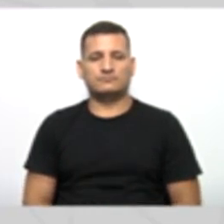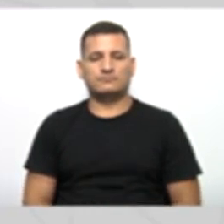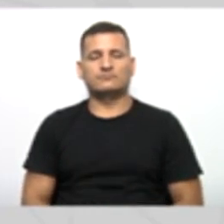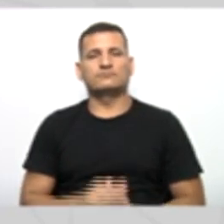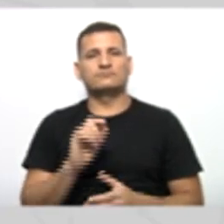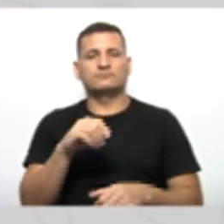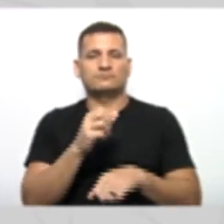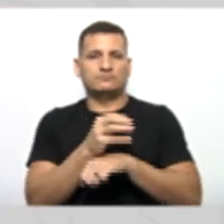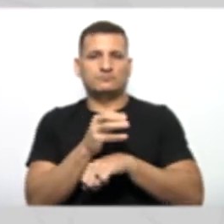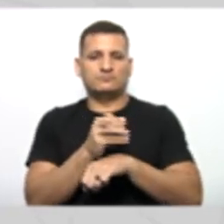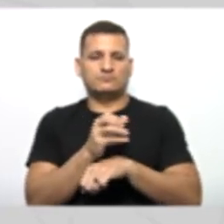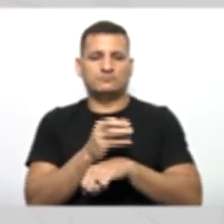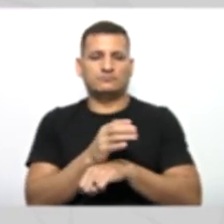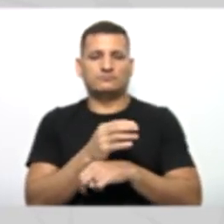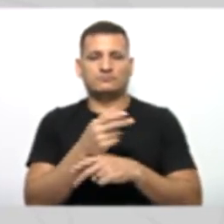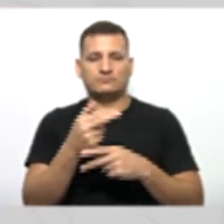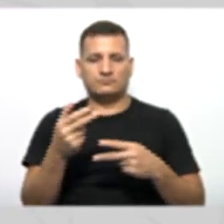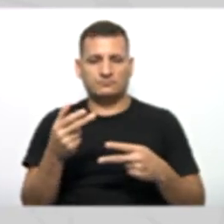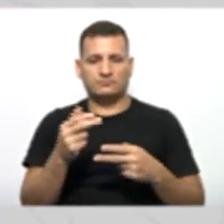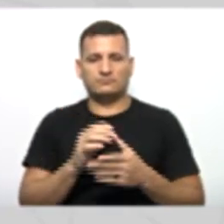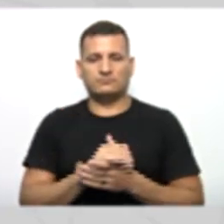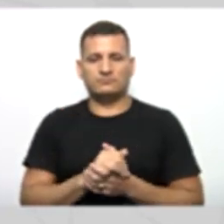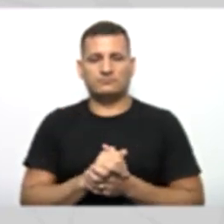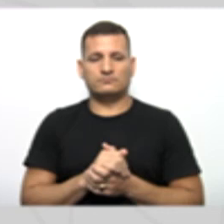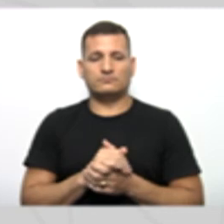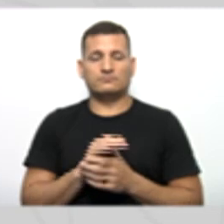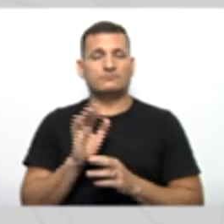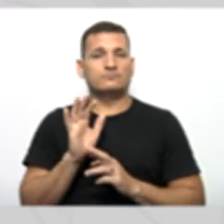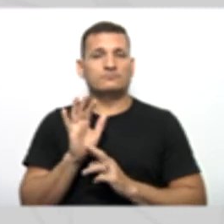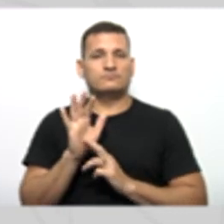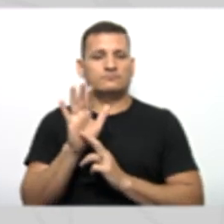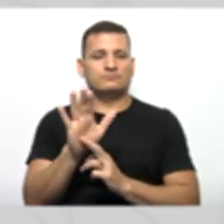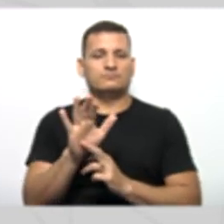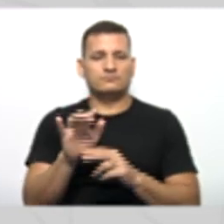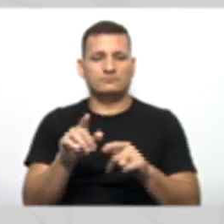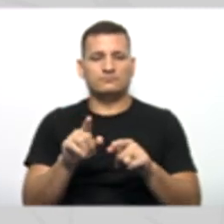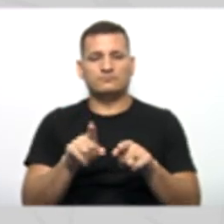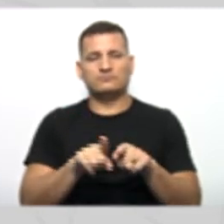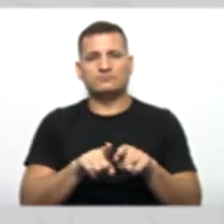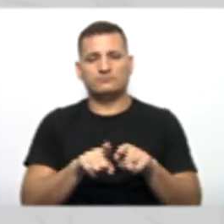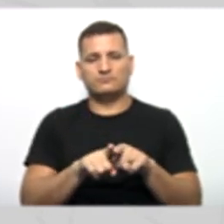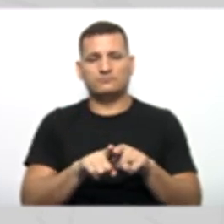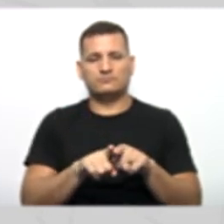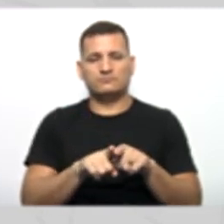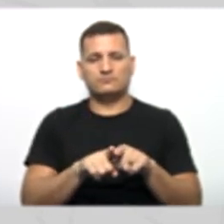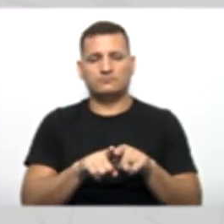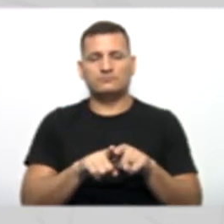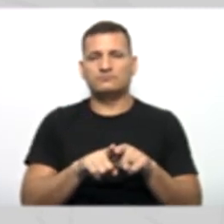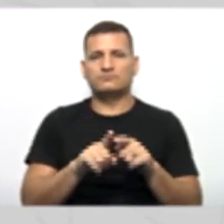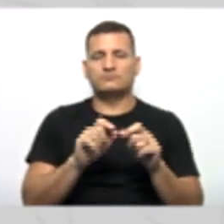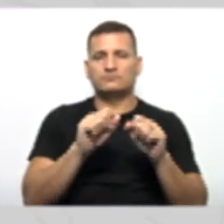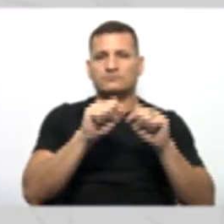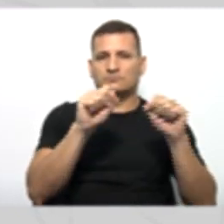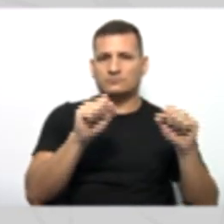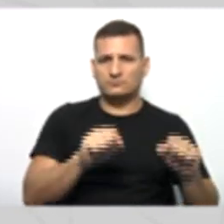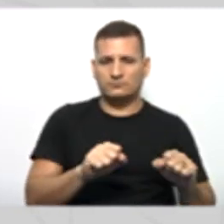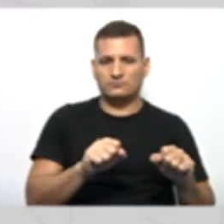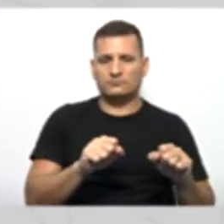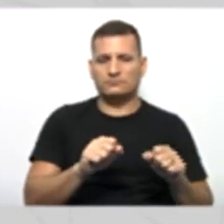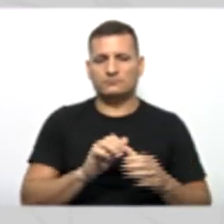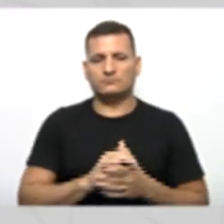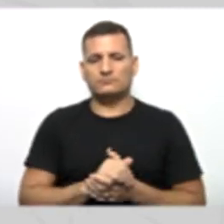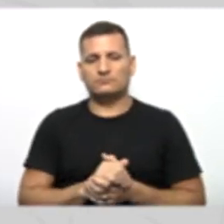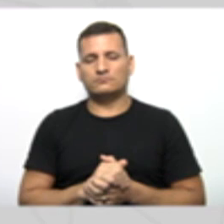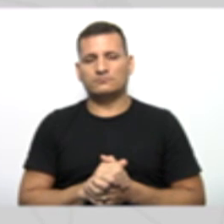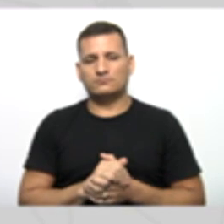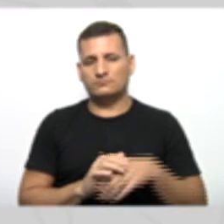da orientação a objeto. Elas ainda representam parte ou apenas um ponto de vista de um sistema em desenvolvimento.